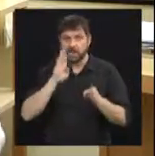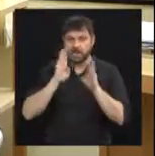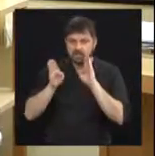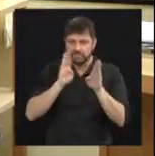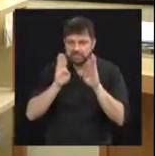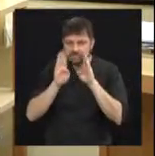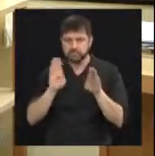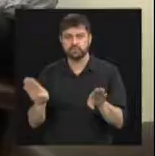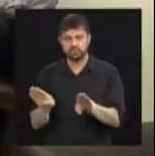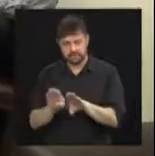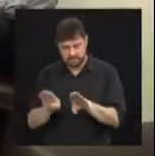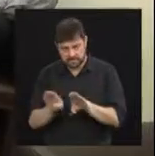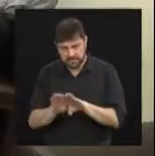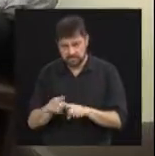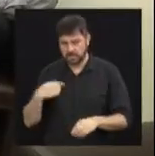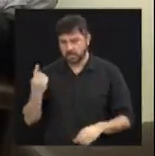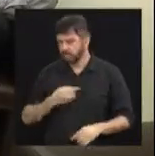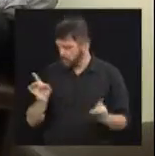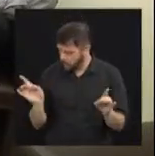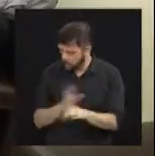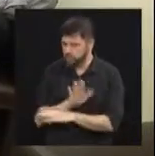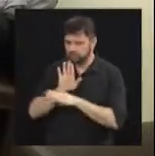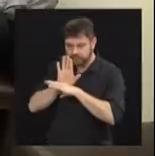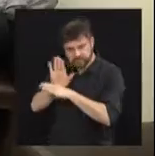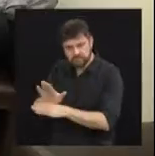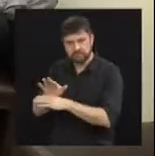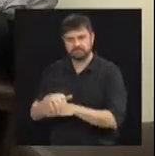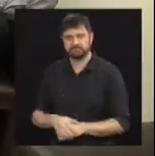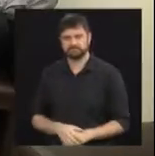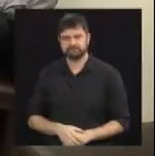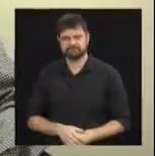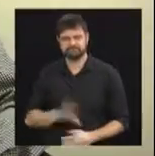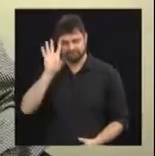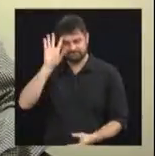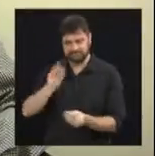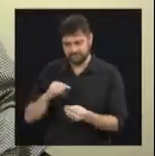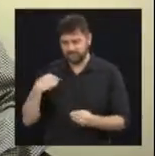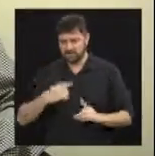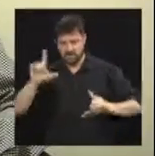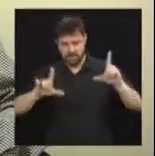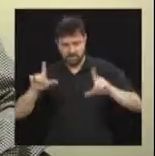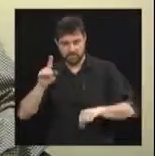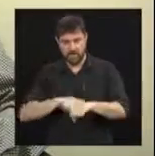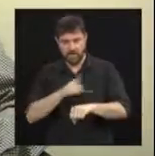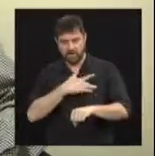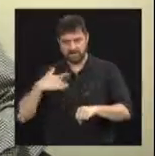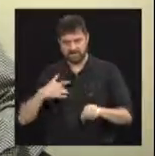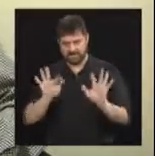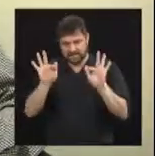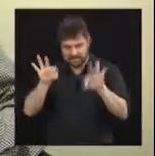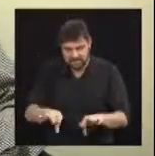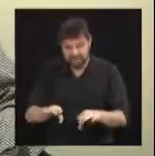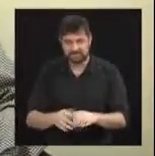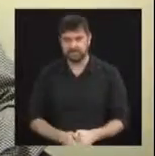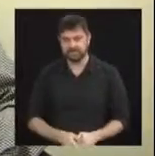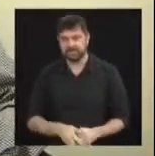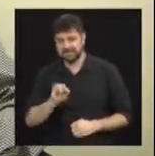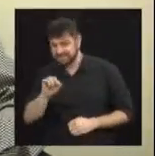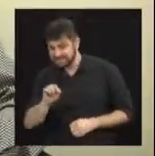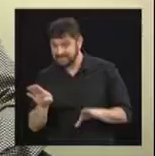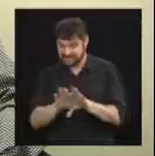da nossa página no Facebook também. Então, estamos à disposição. É isso aí, o nosso programa Momento Saúde chega ao